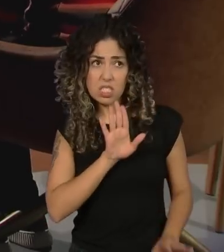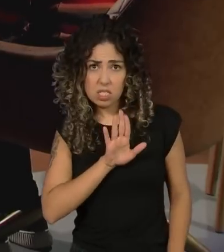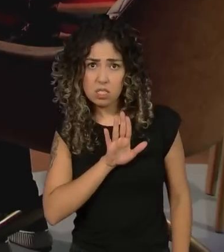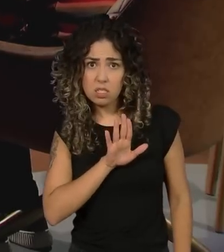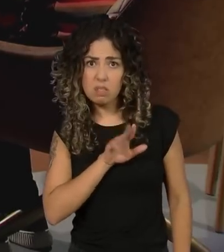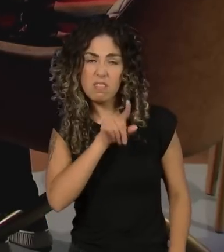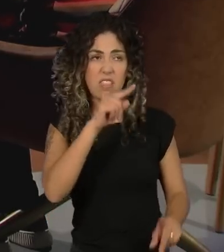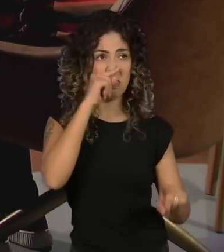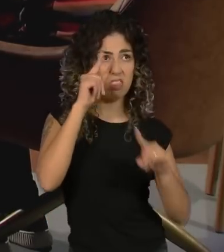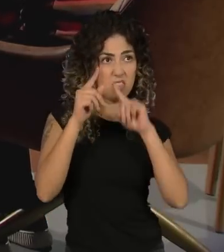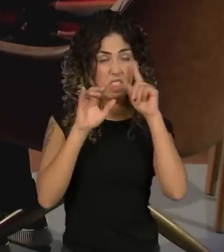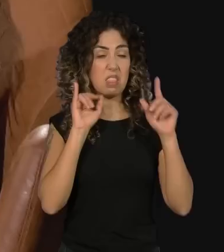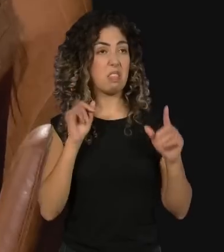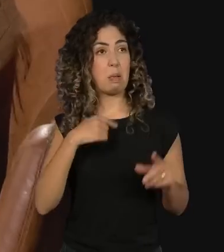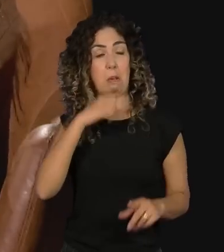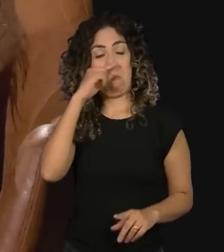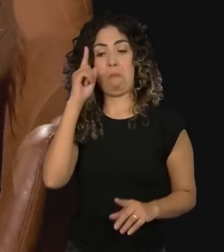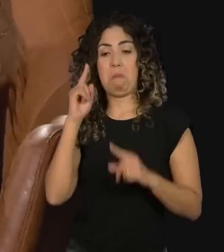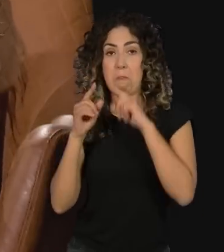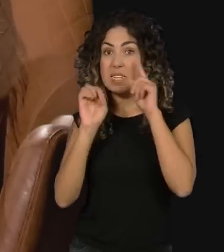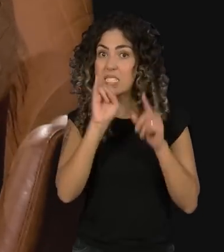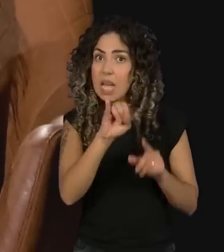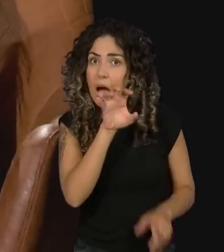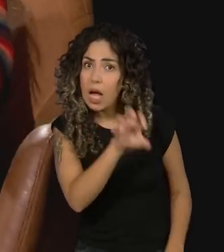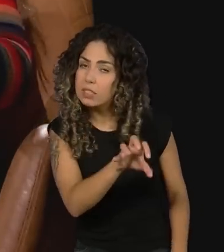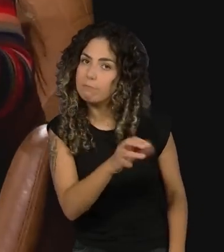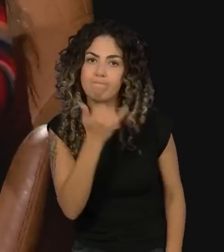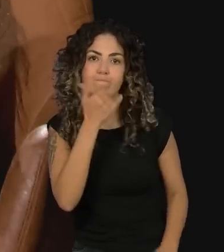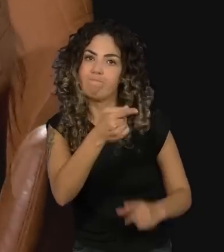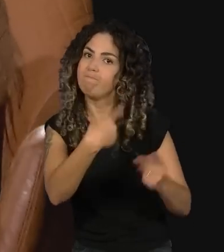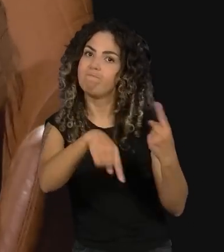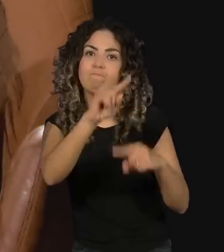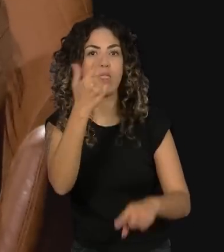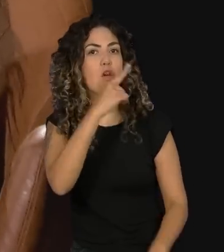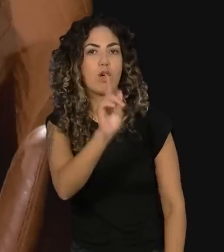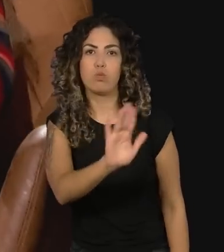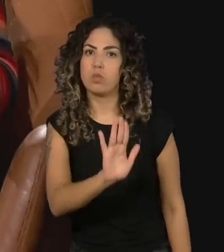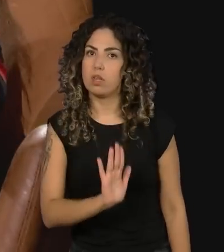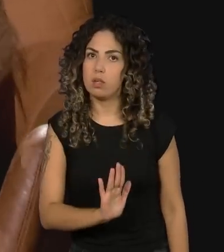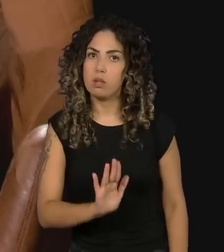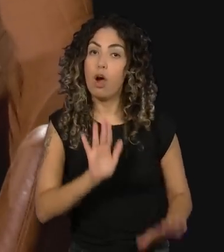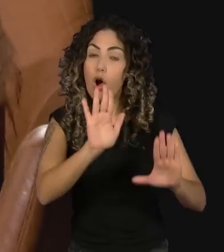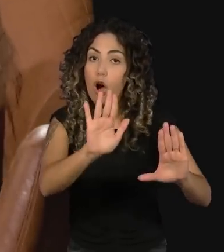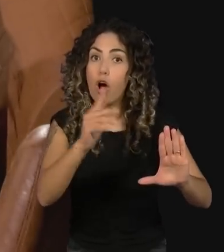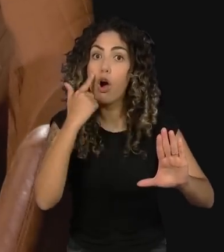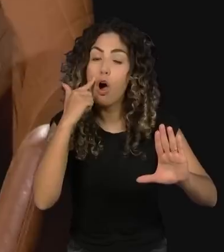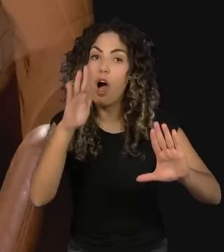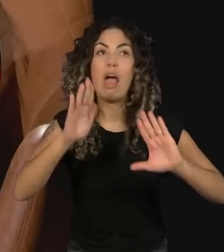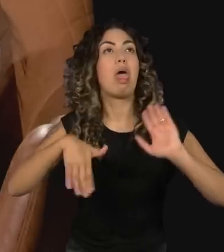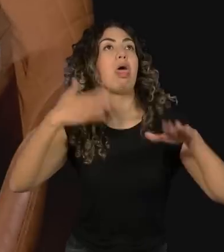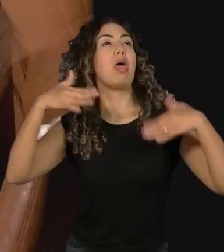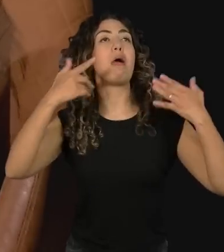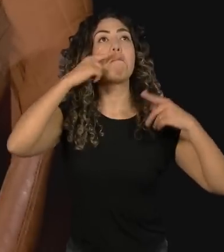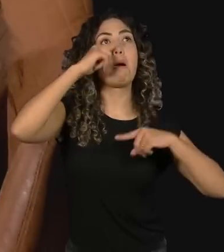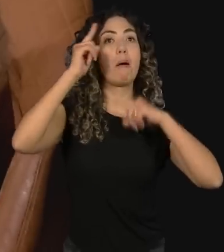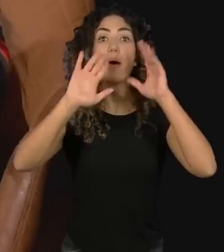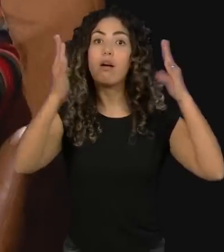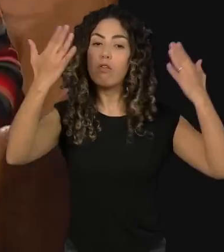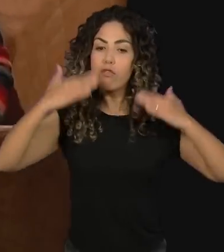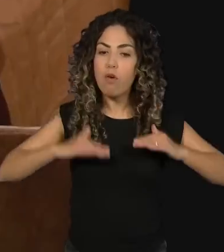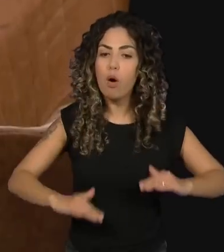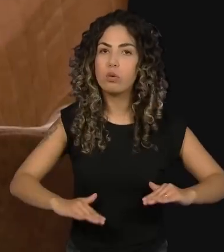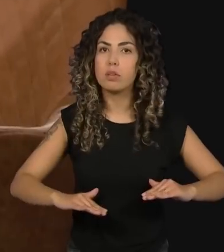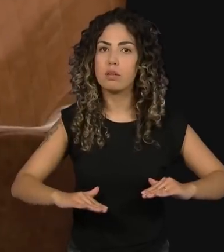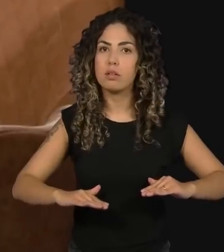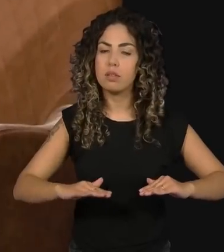lugar nenhum. Volta para a base, pé no chão, enraiza. Quando você... Ele não falou isso,